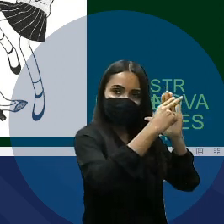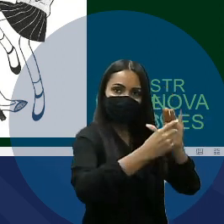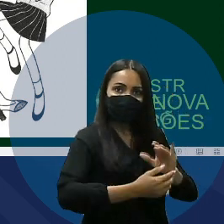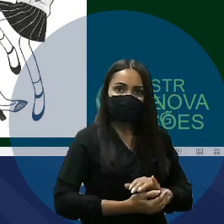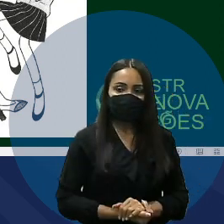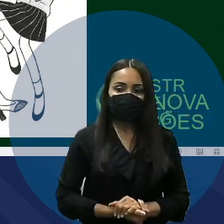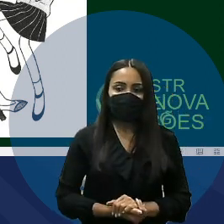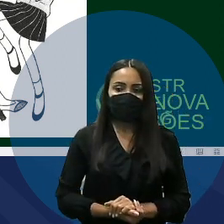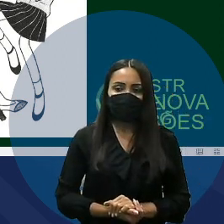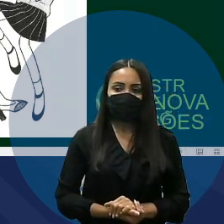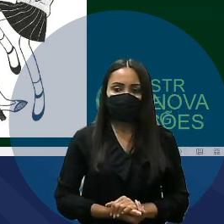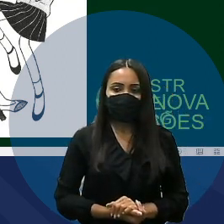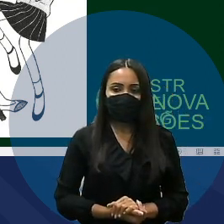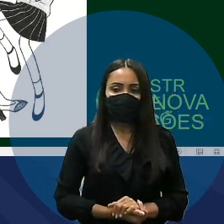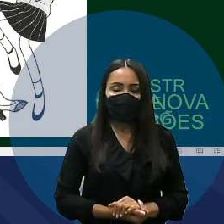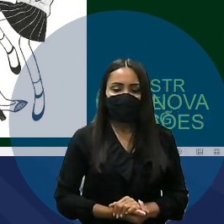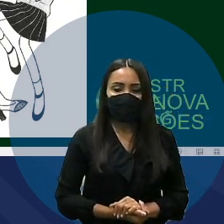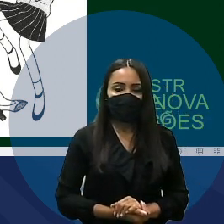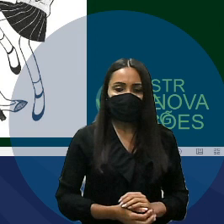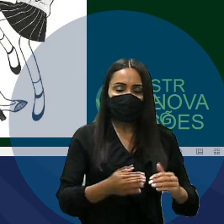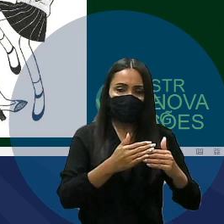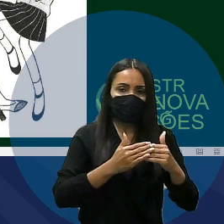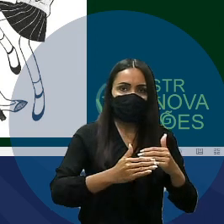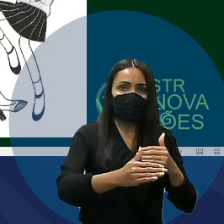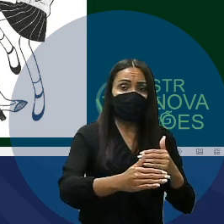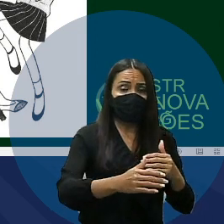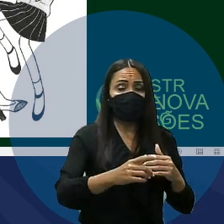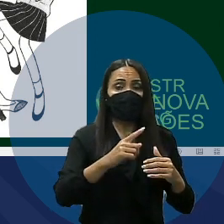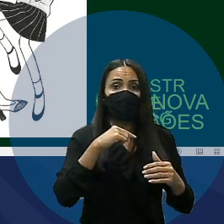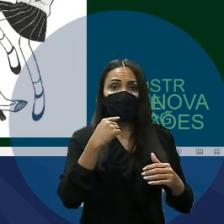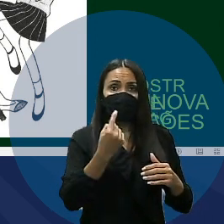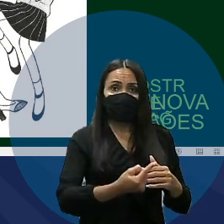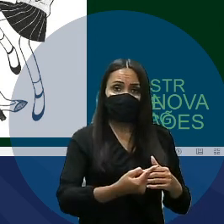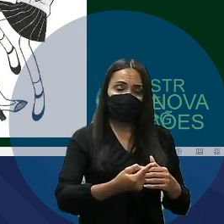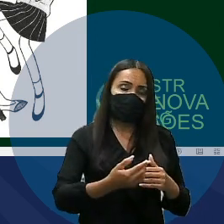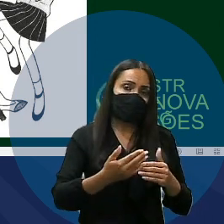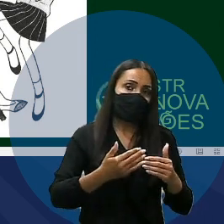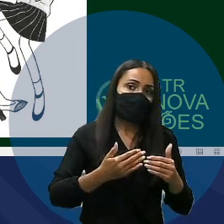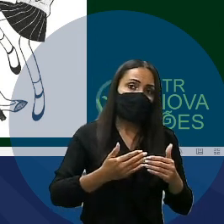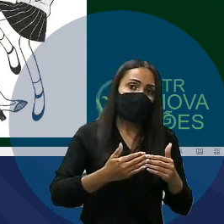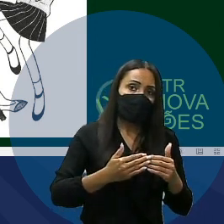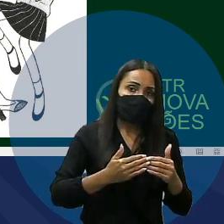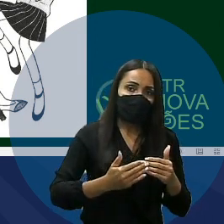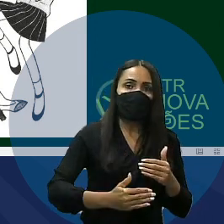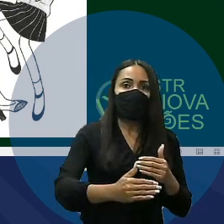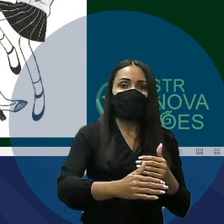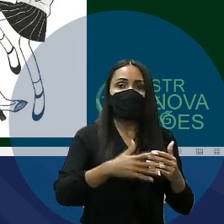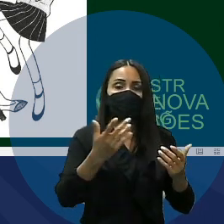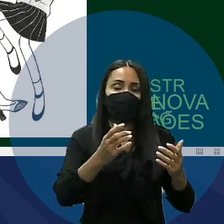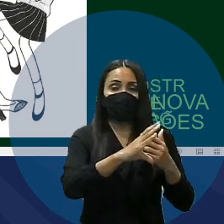dessa premissa que a gente assumiu a coordenação da biblioteca, se colocando como